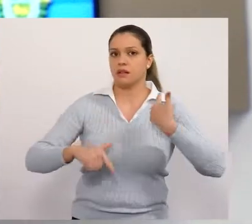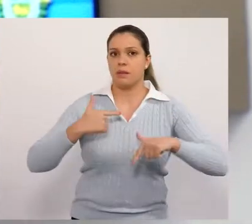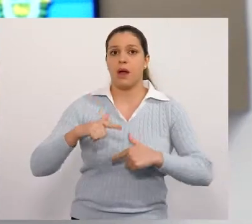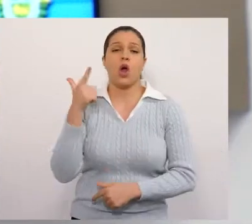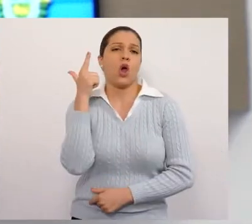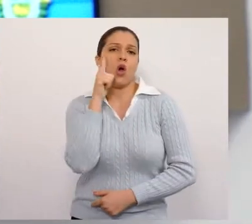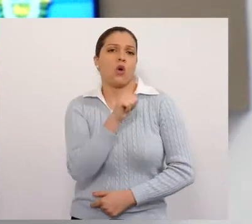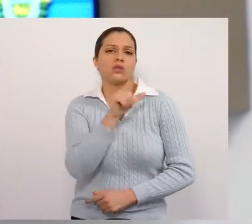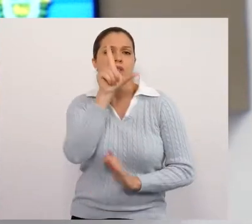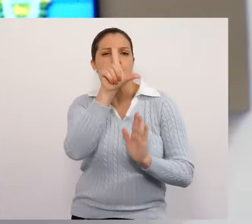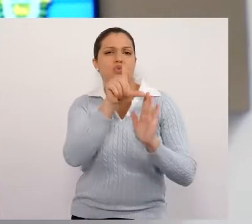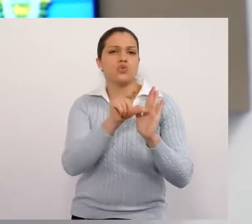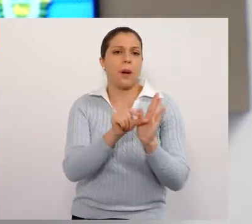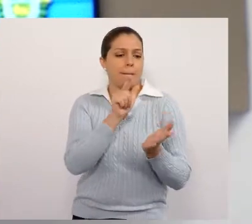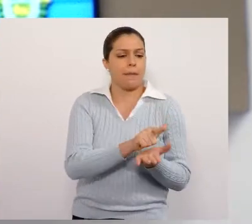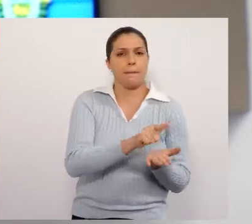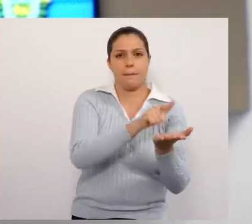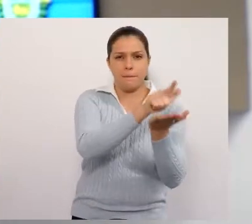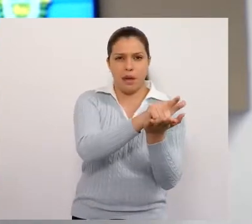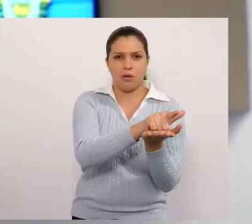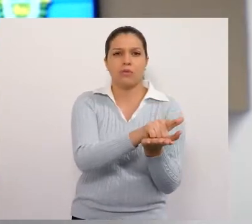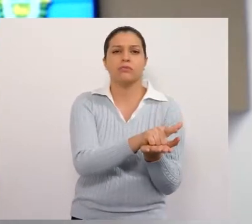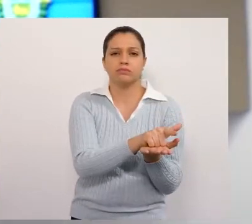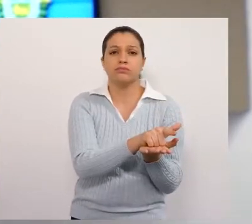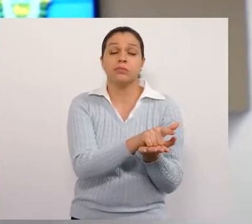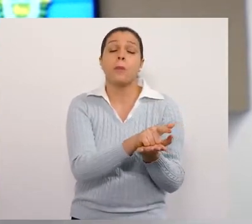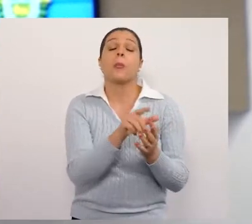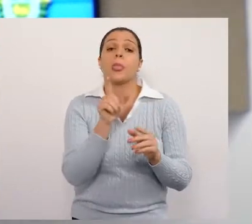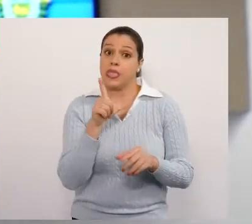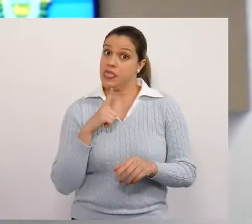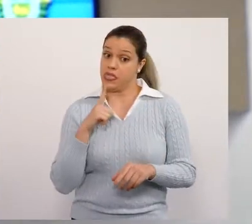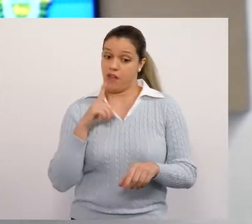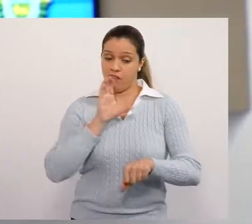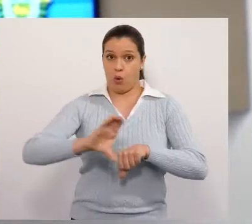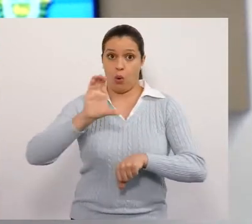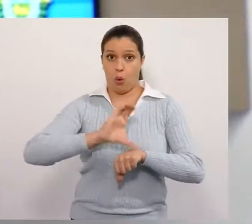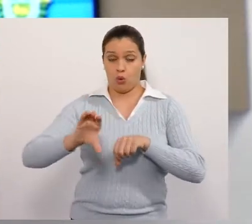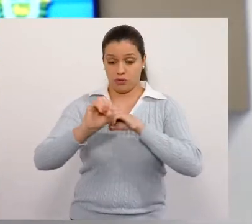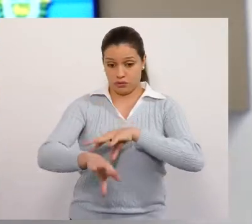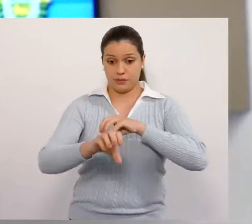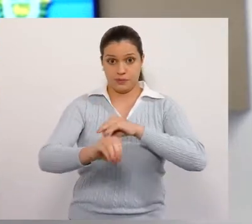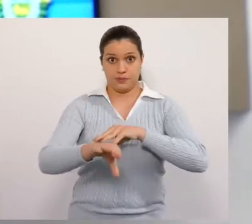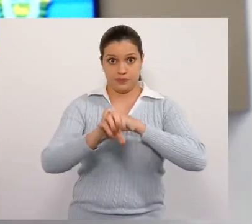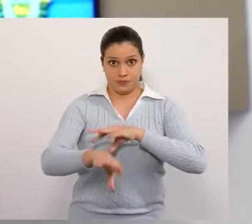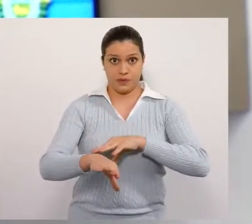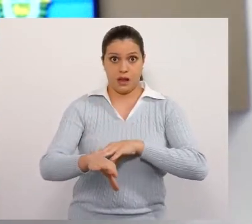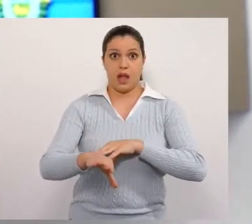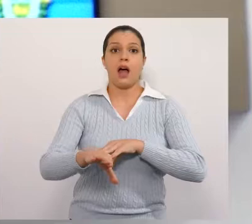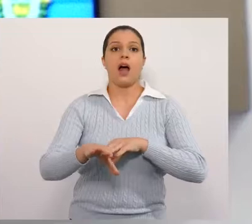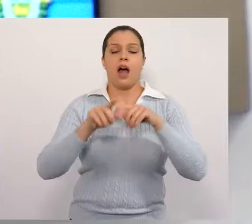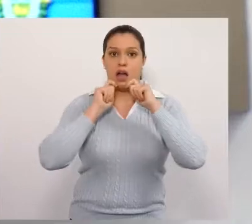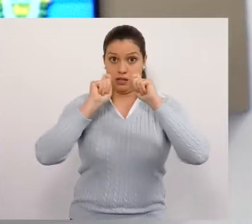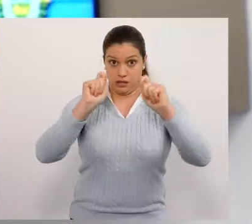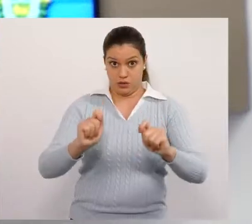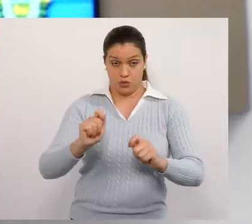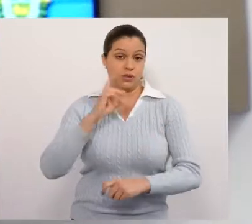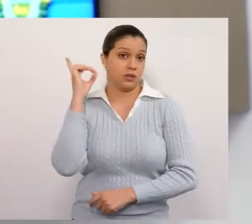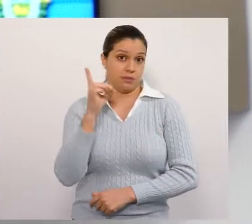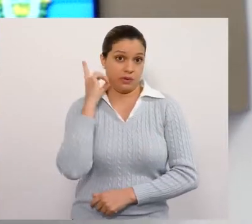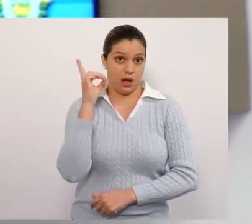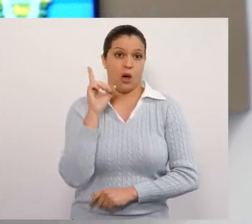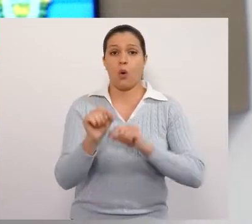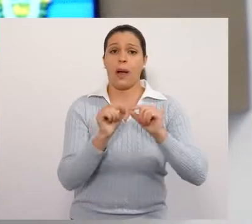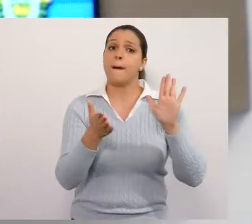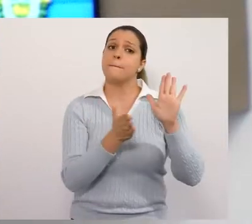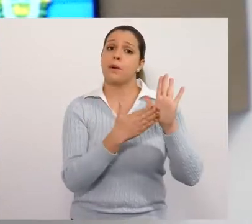ações que possam reduzir a zero o consumo de papel na casa. Um treinamento capacitou assessores de parlamentares para